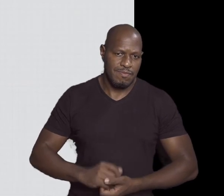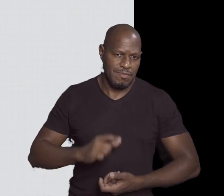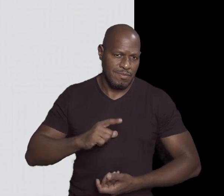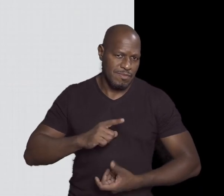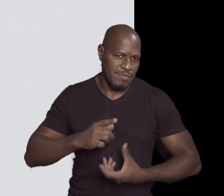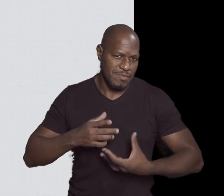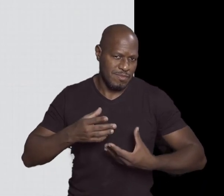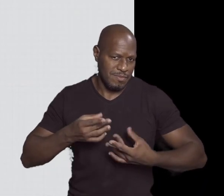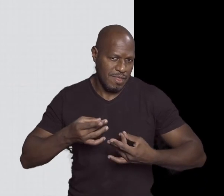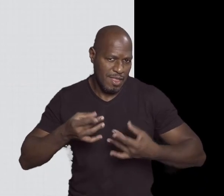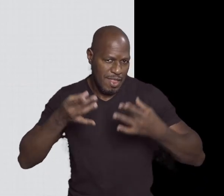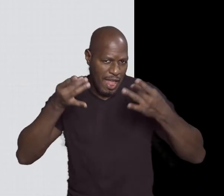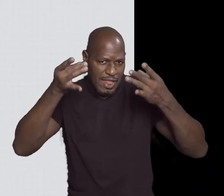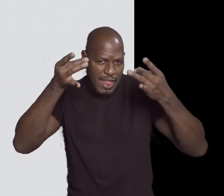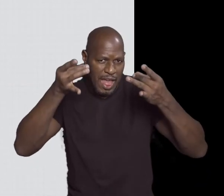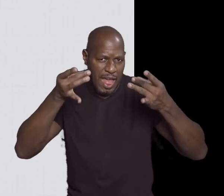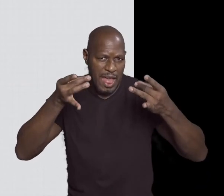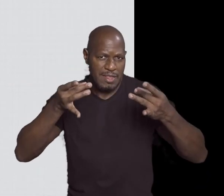detalhes e